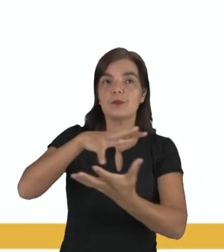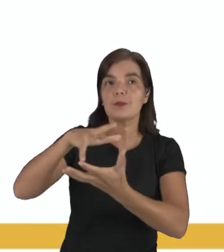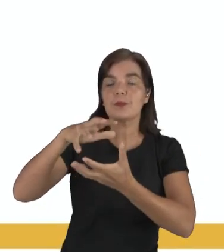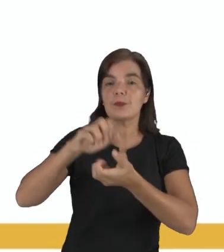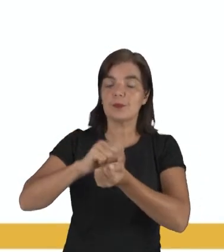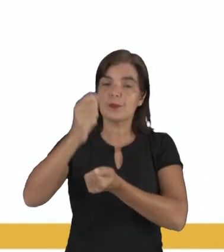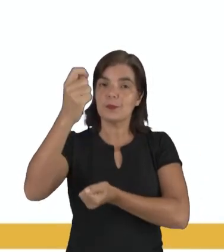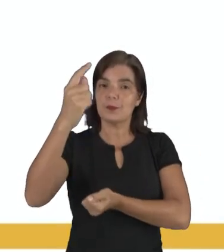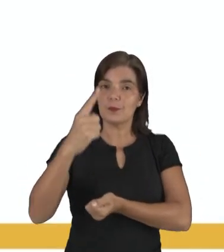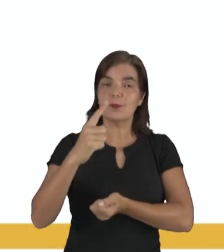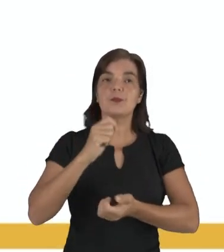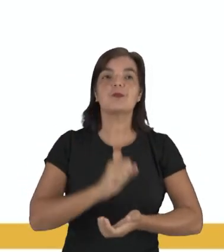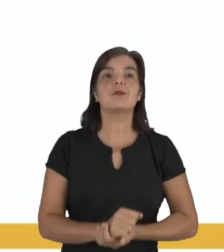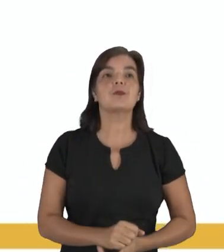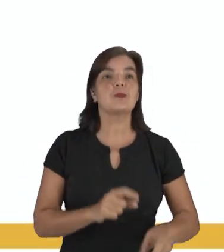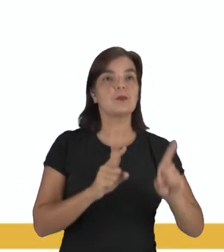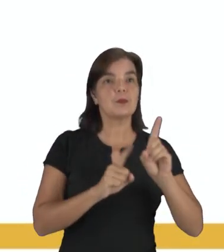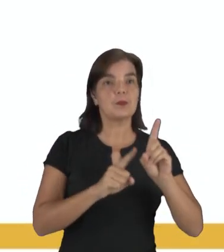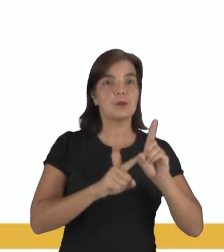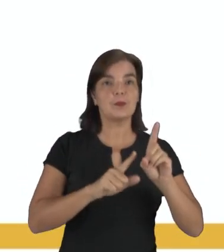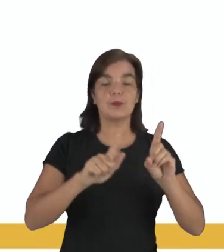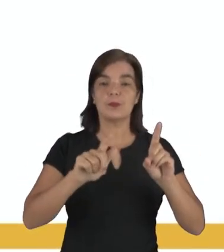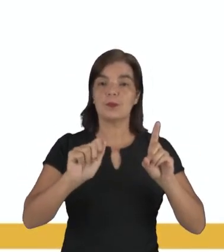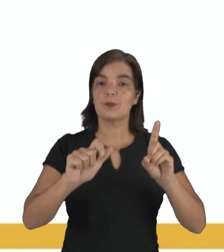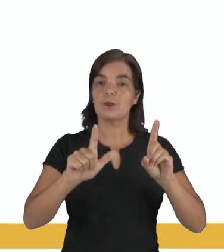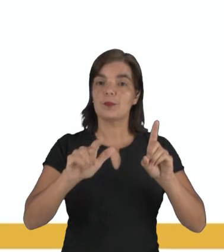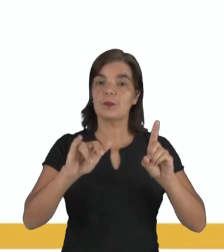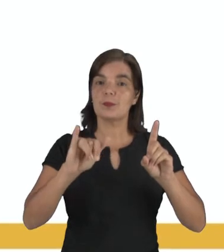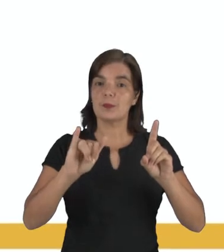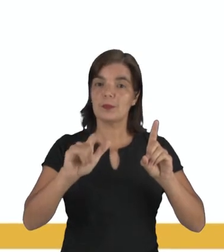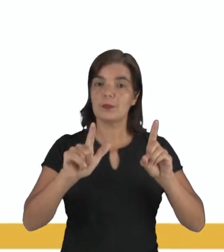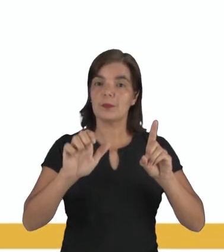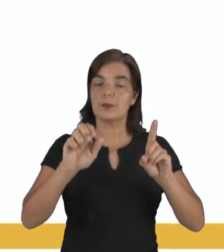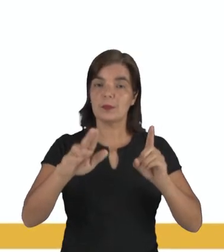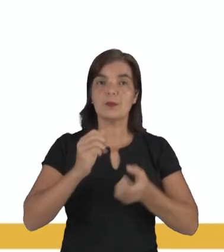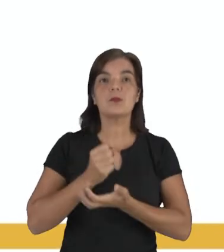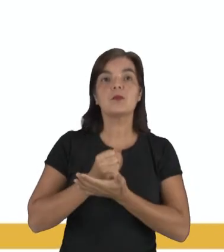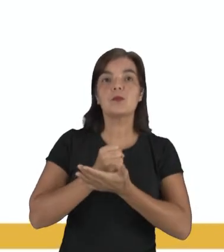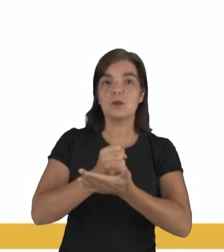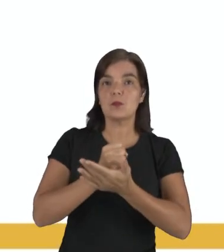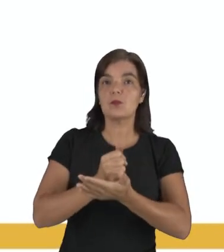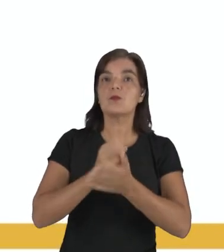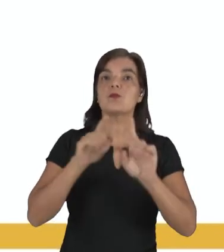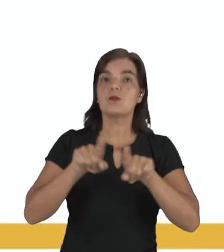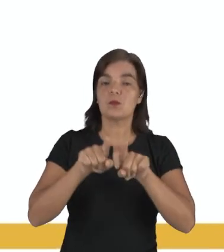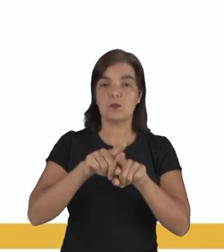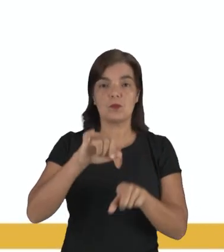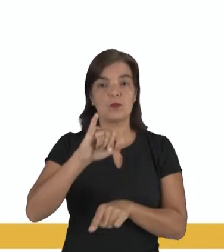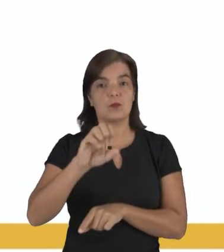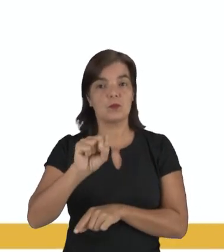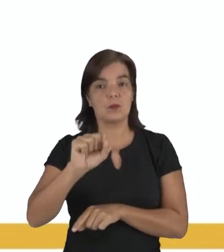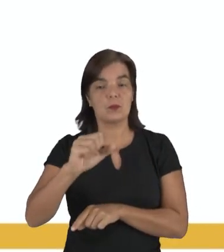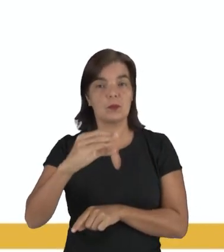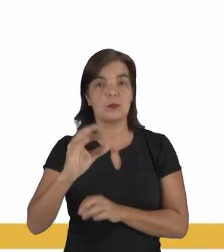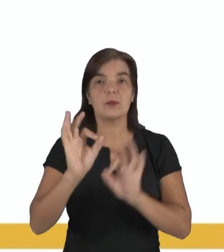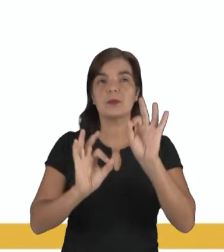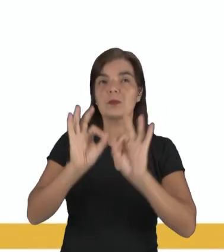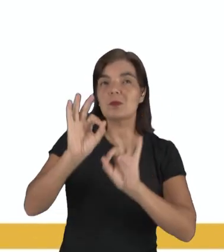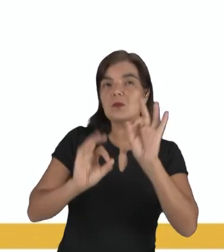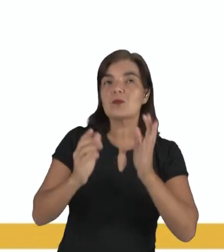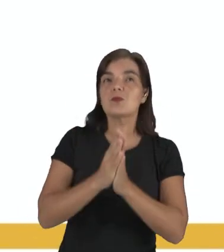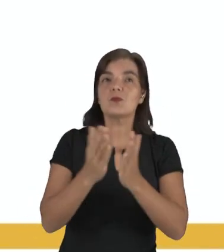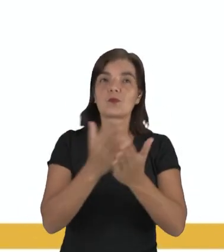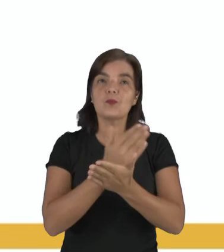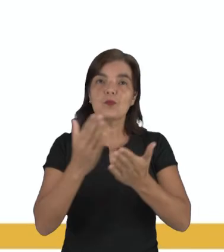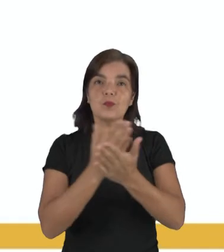do planeta Terra em torno do Sol. D. Galileu colaborou diretamente com Isaac Newton na elaboração do